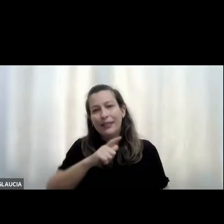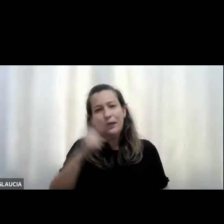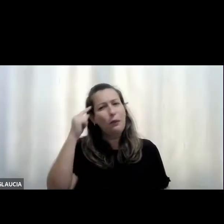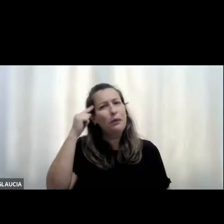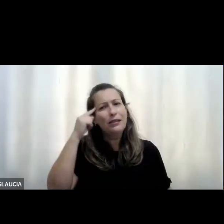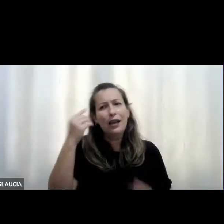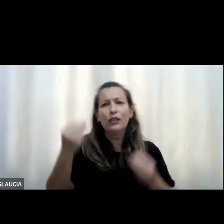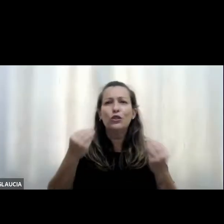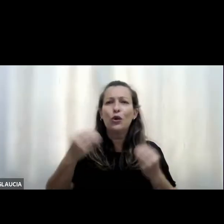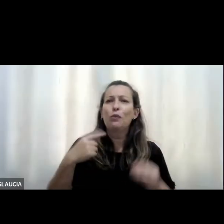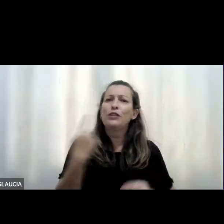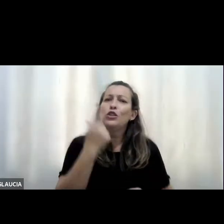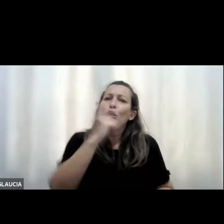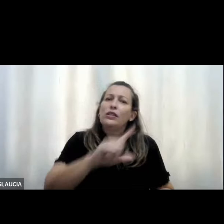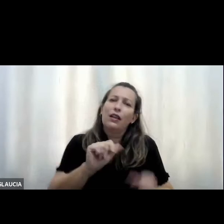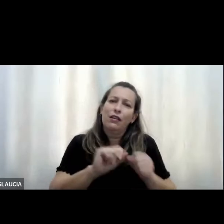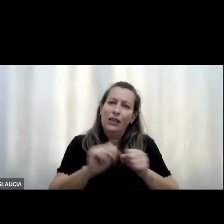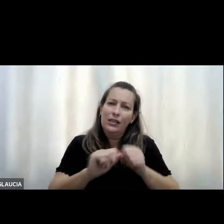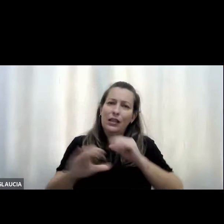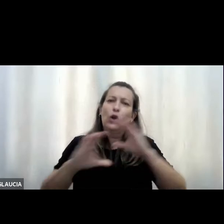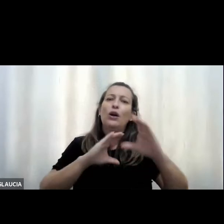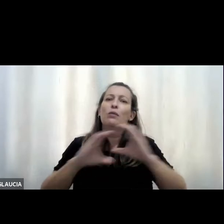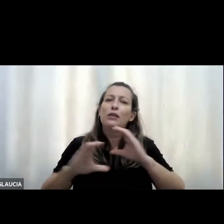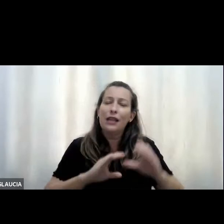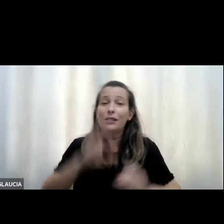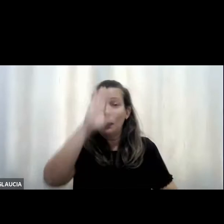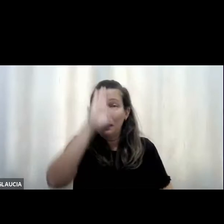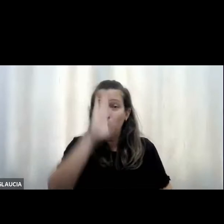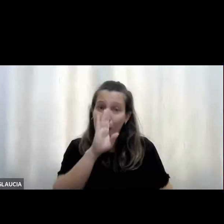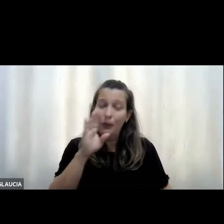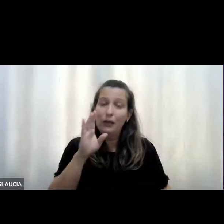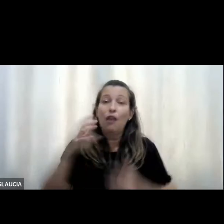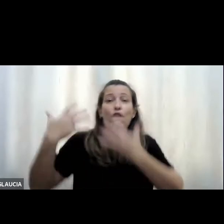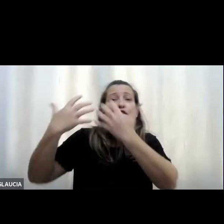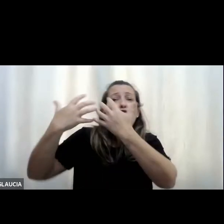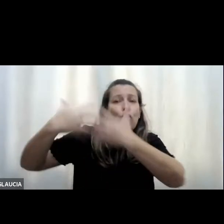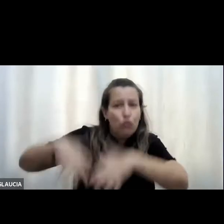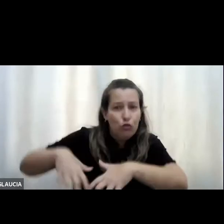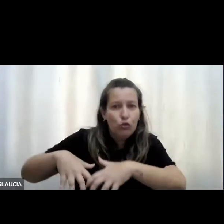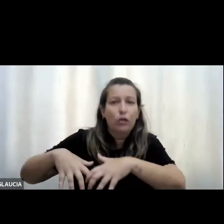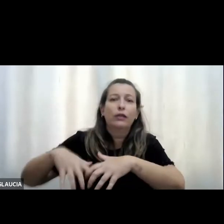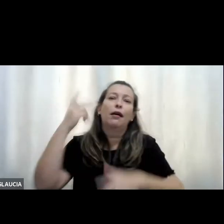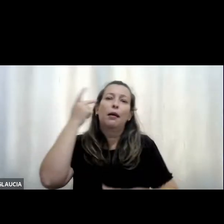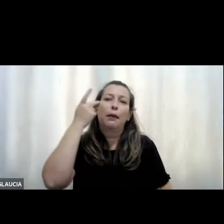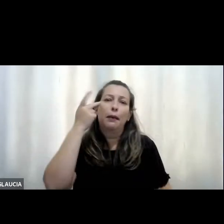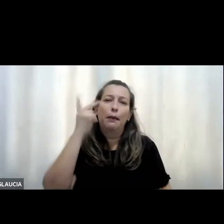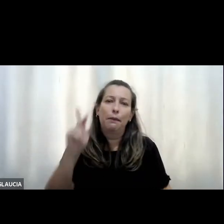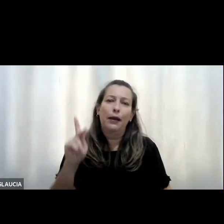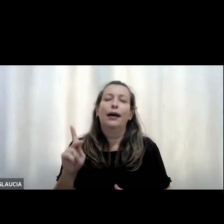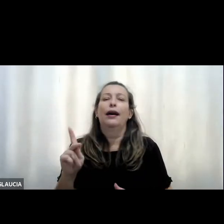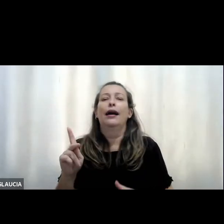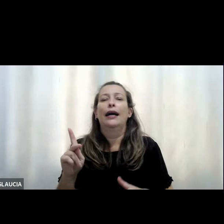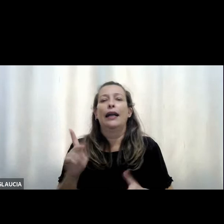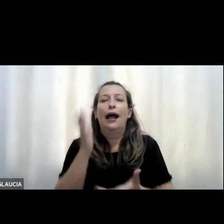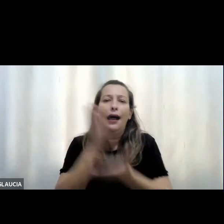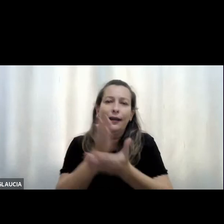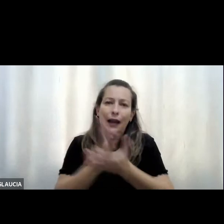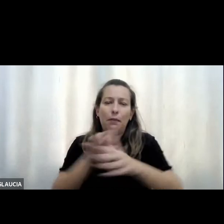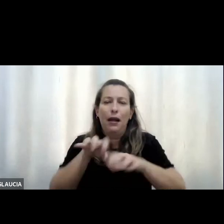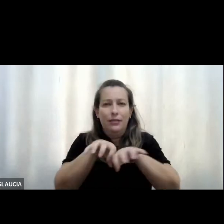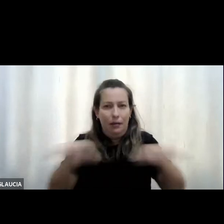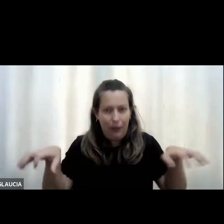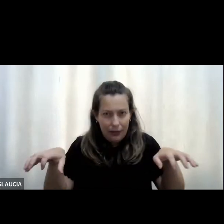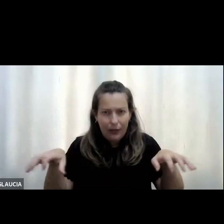pode fazer a comunicação pública funcionar para sair dessa fragmentação, trazer